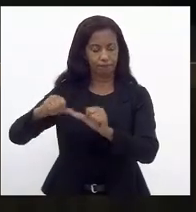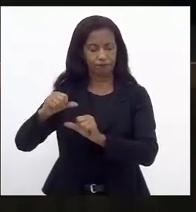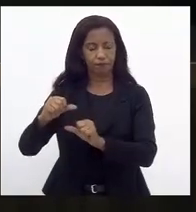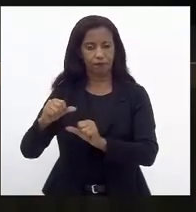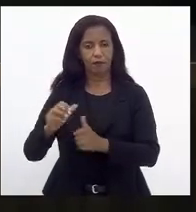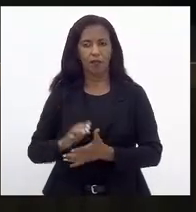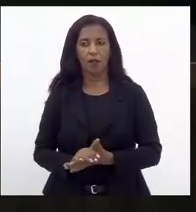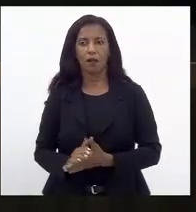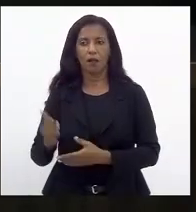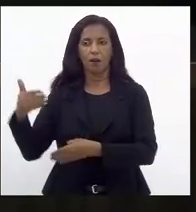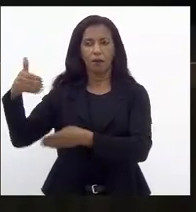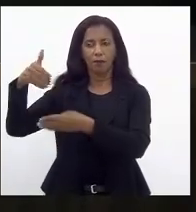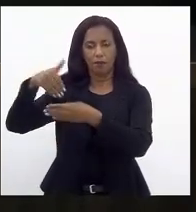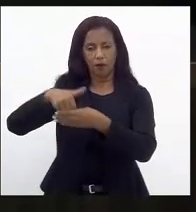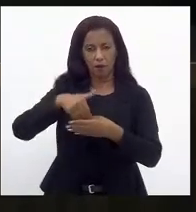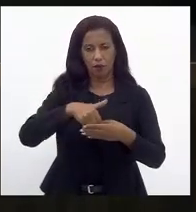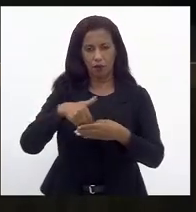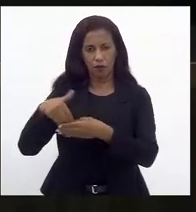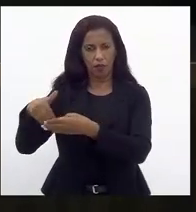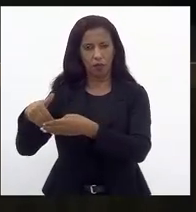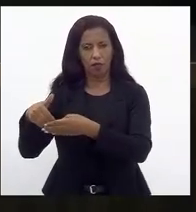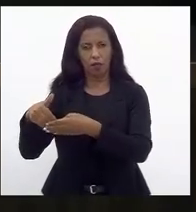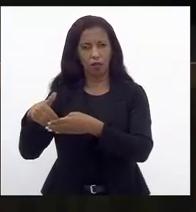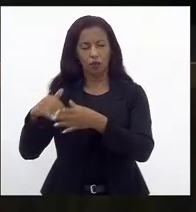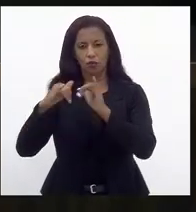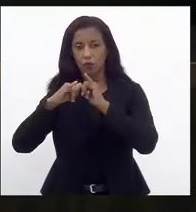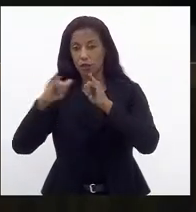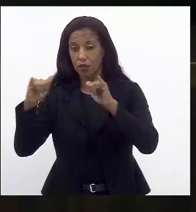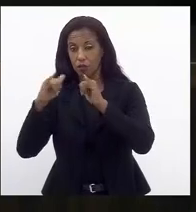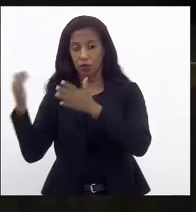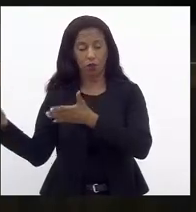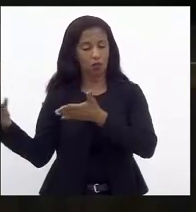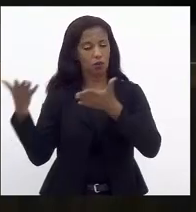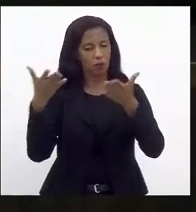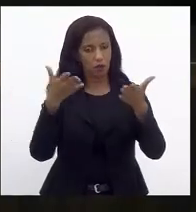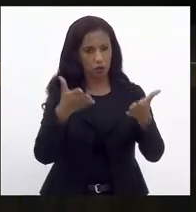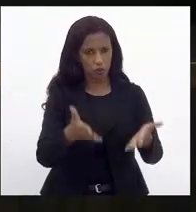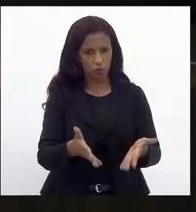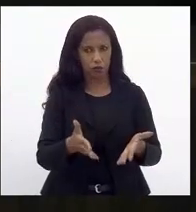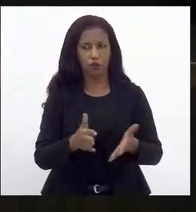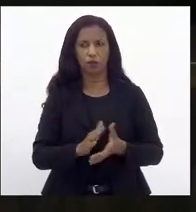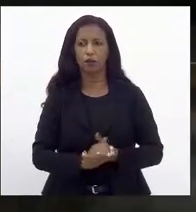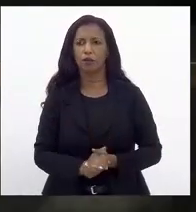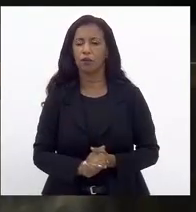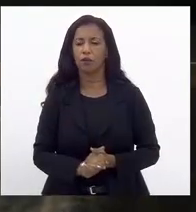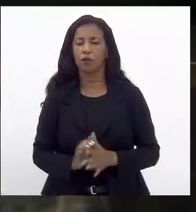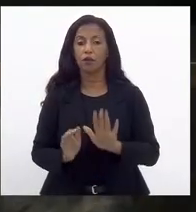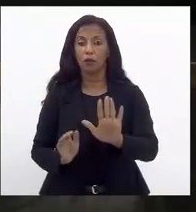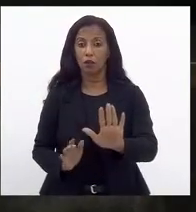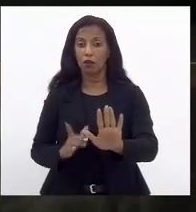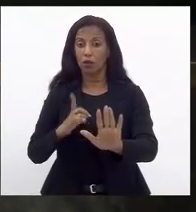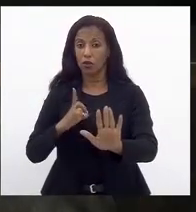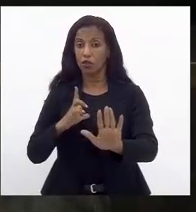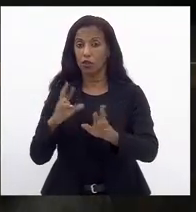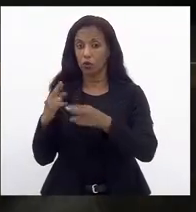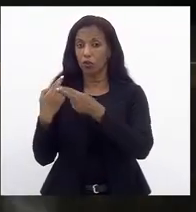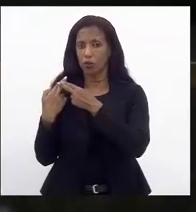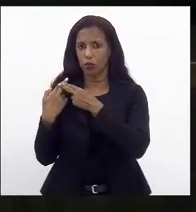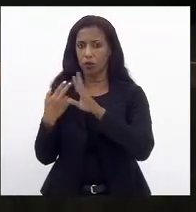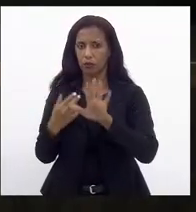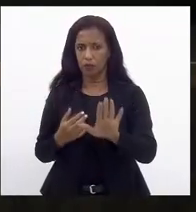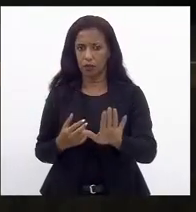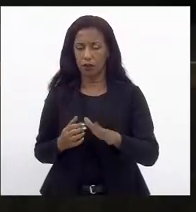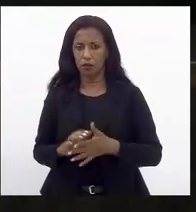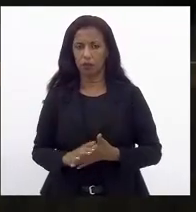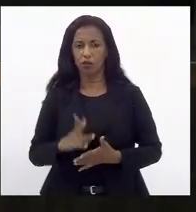maioria para votar todas as mensagens como ela chegou aqui É mas não nós temos responsabilidade